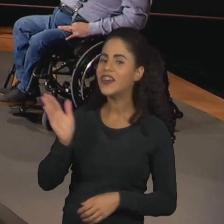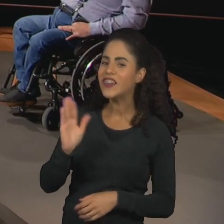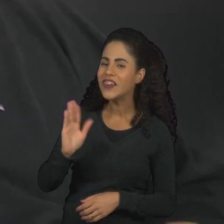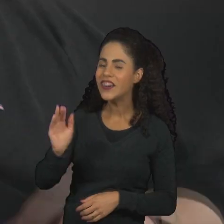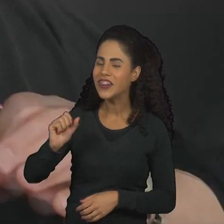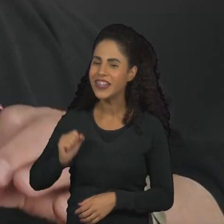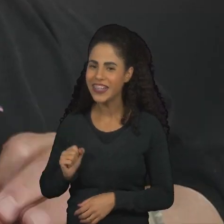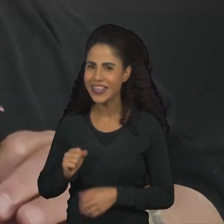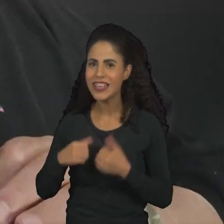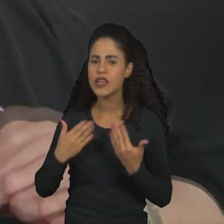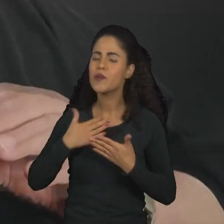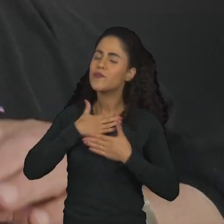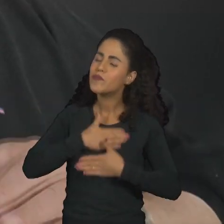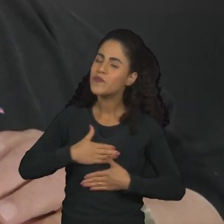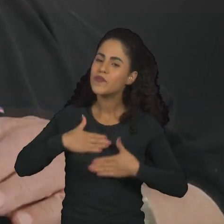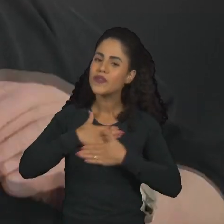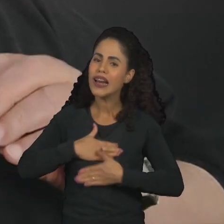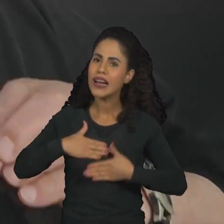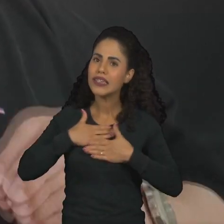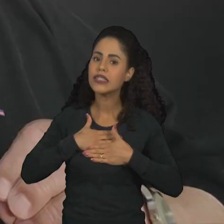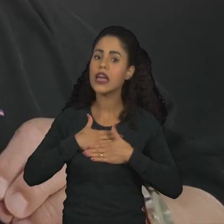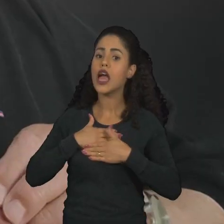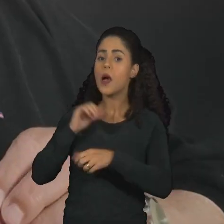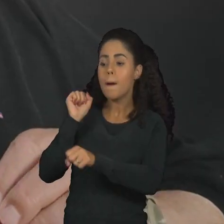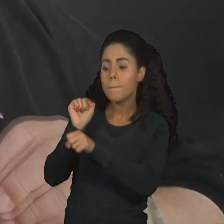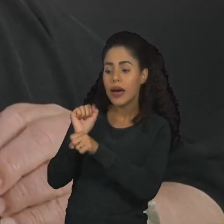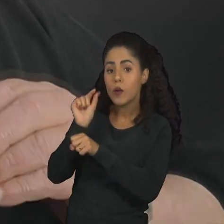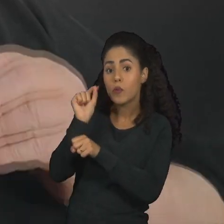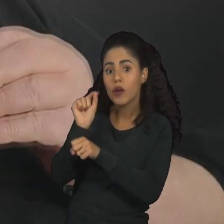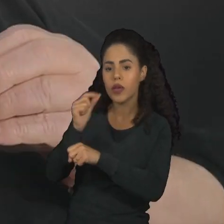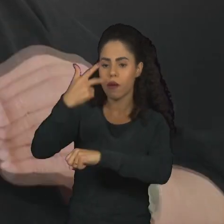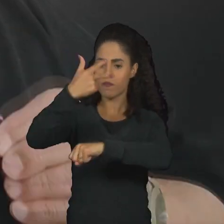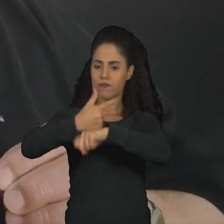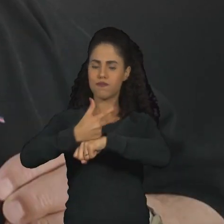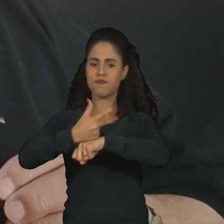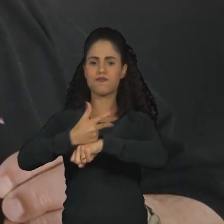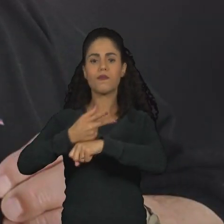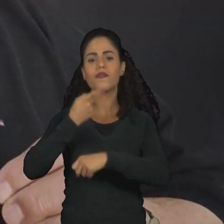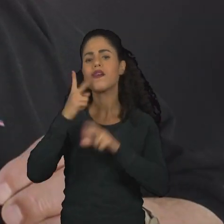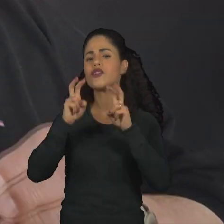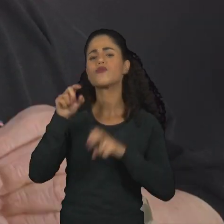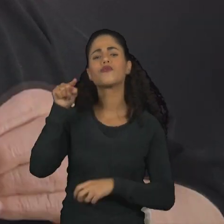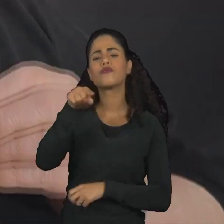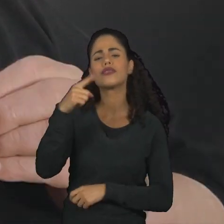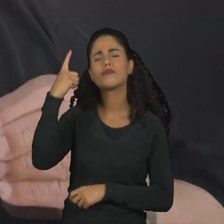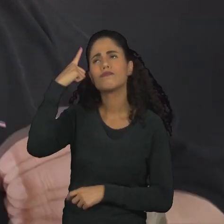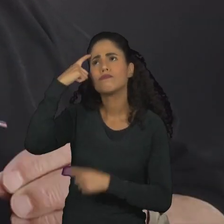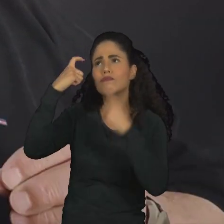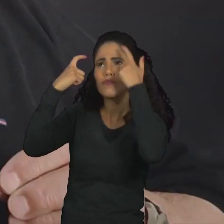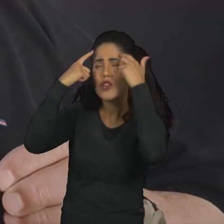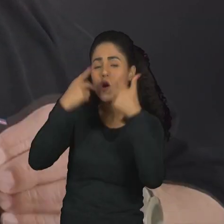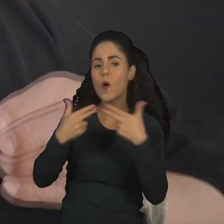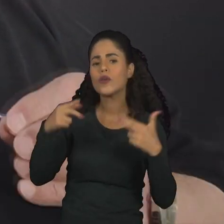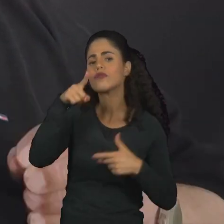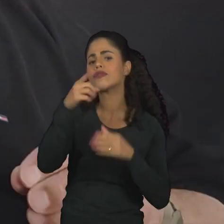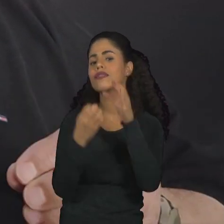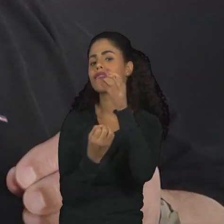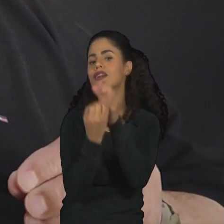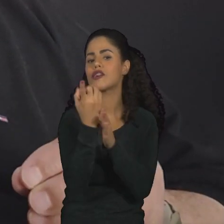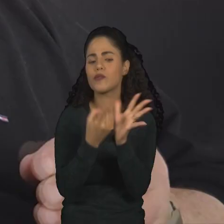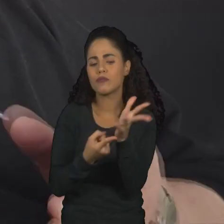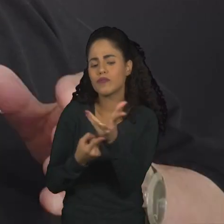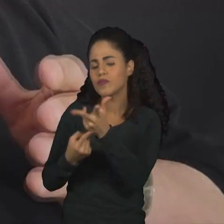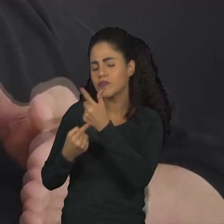caro, é um prazer parar, pensar no teu trabalho, pensar em tudo o que você fez, na grandeza da